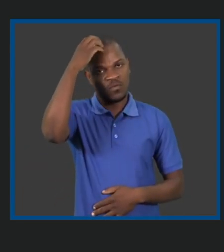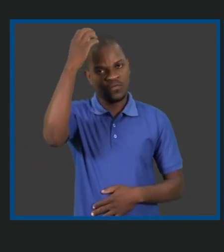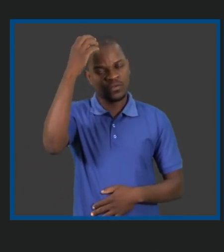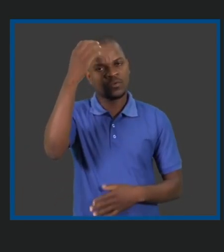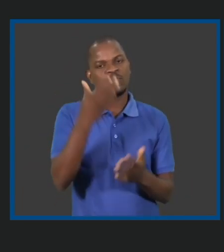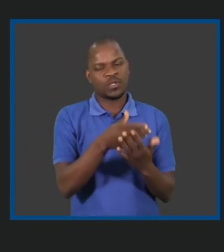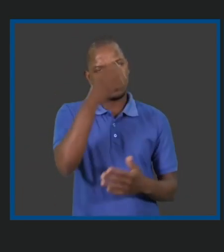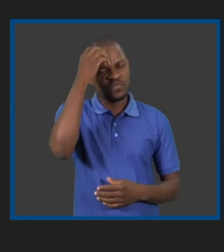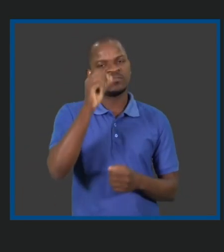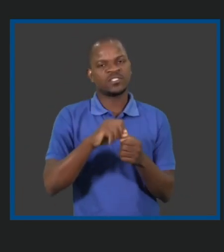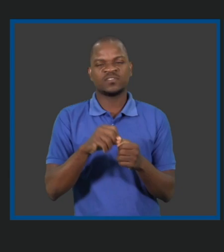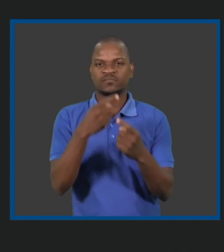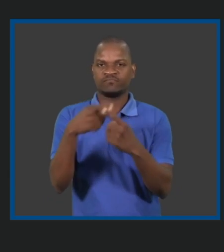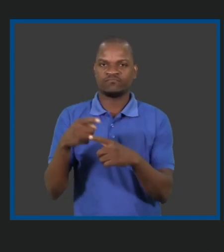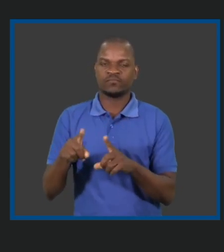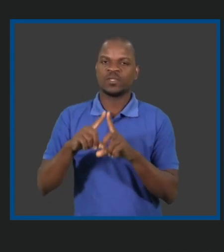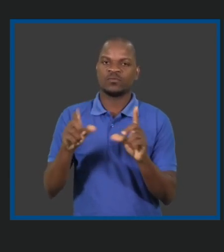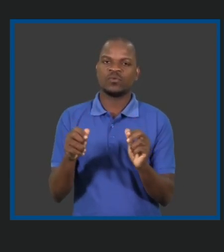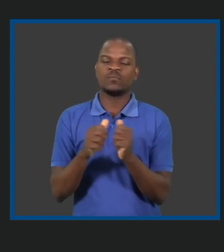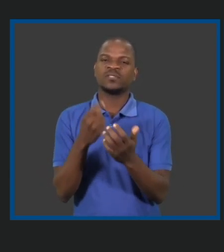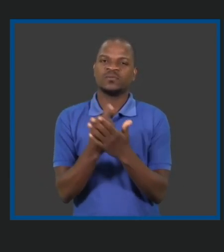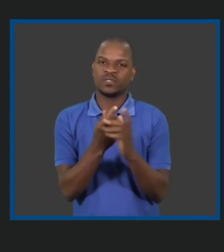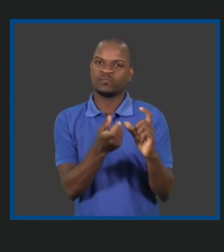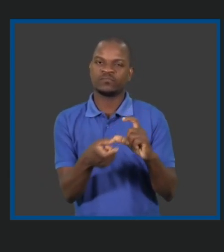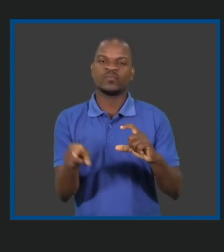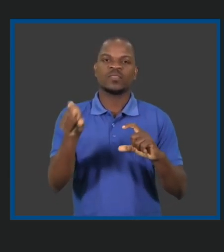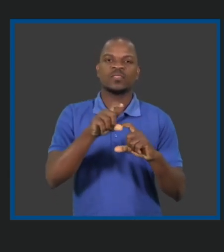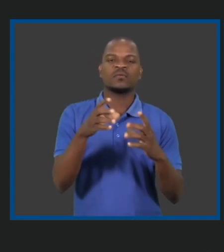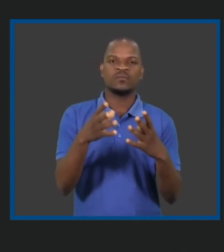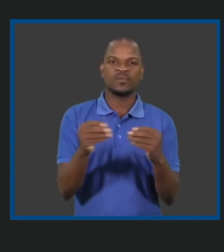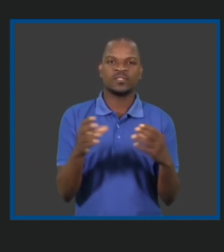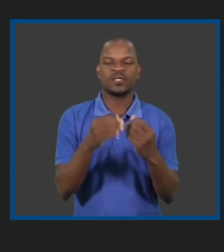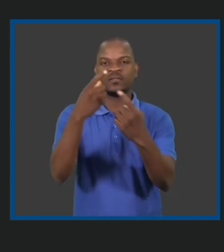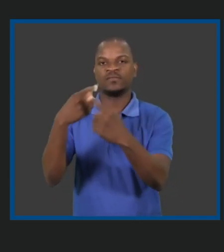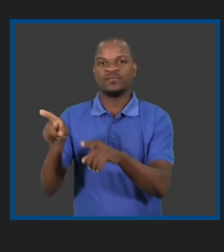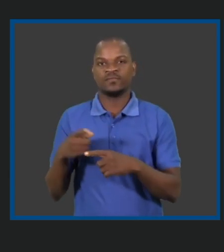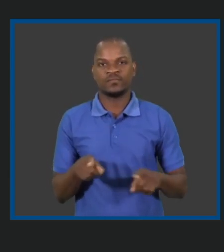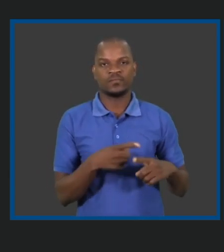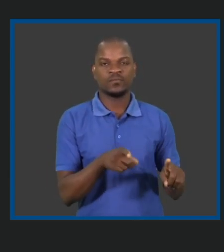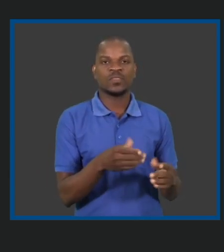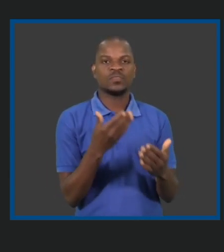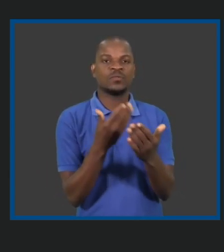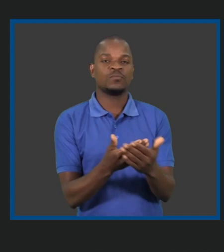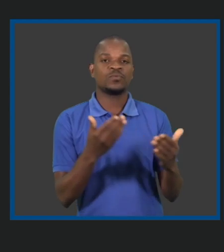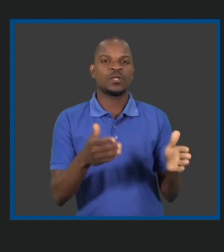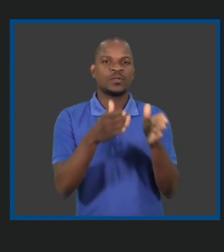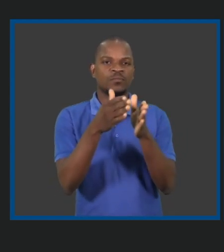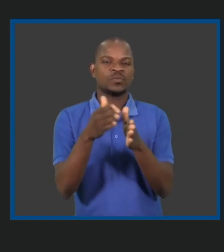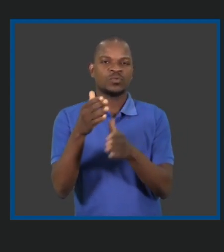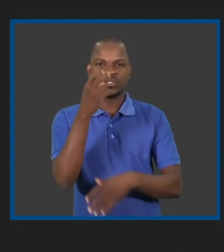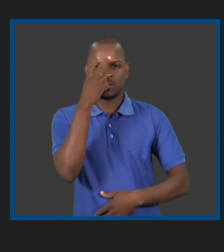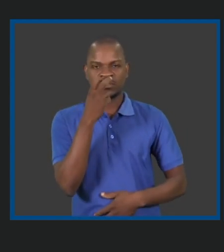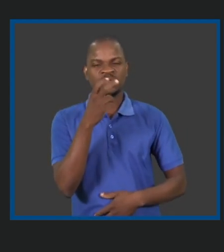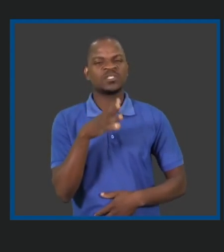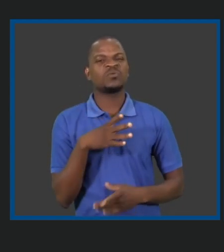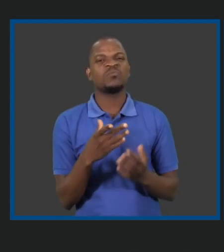algo mas para trazerem mais equipamentos variadíssimos porque a deficiência visual tem